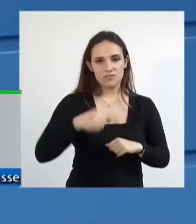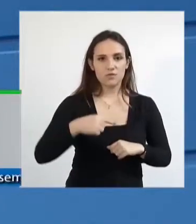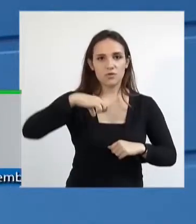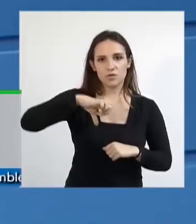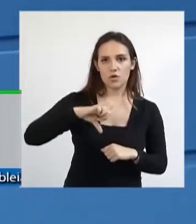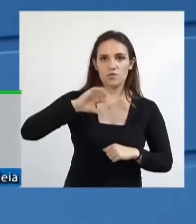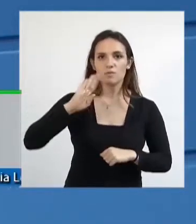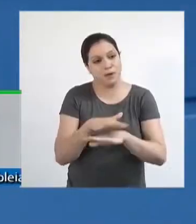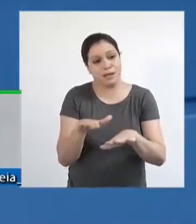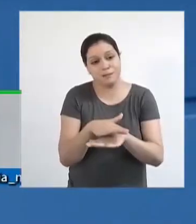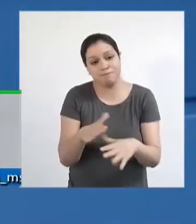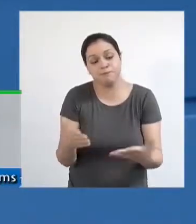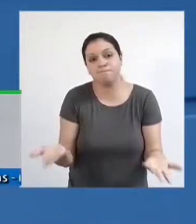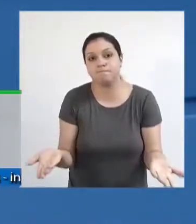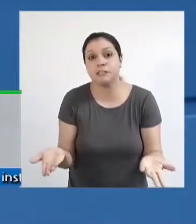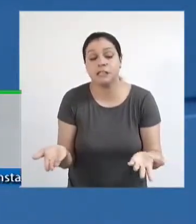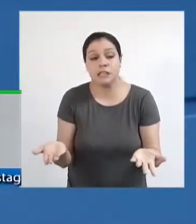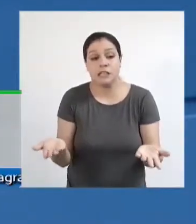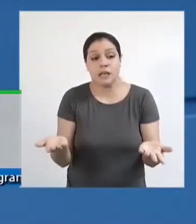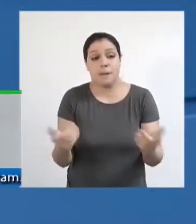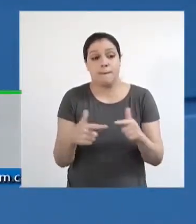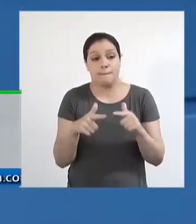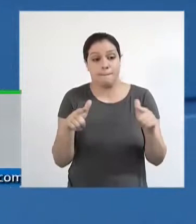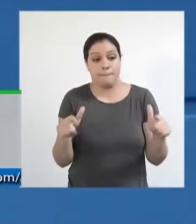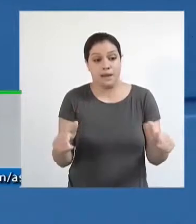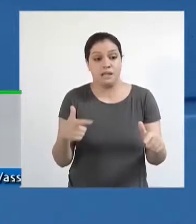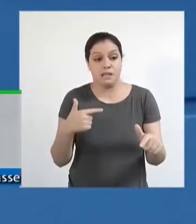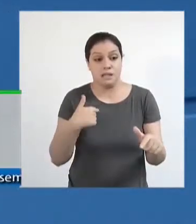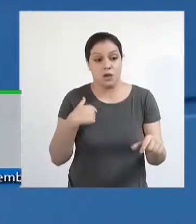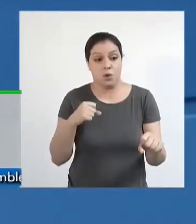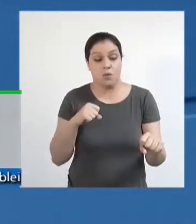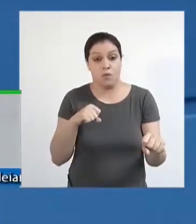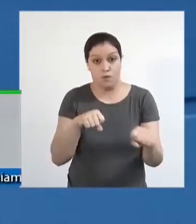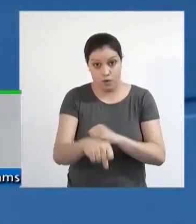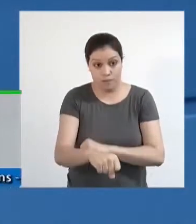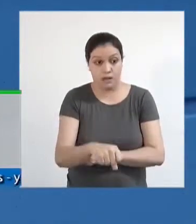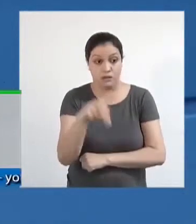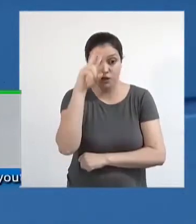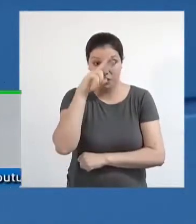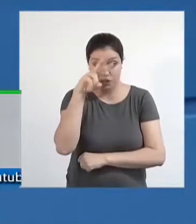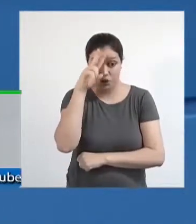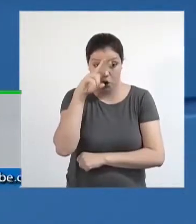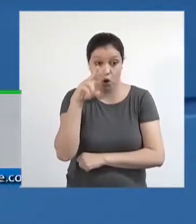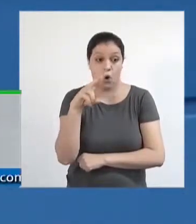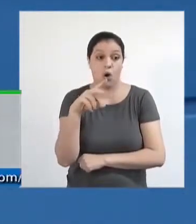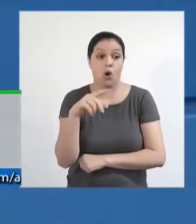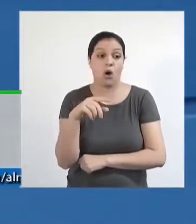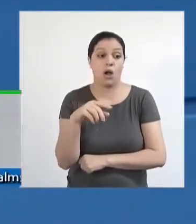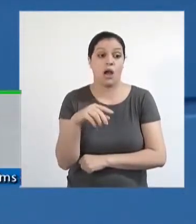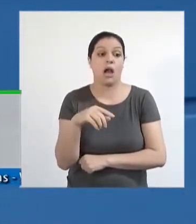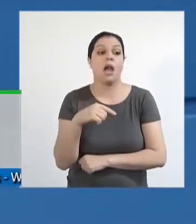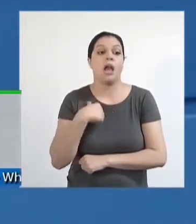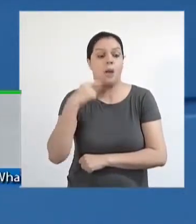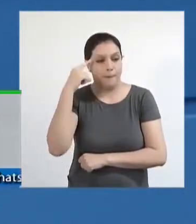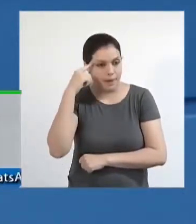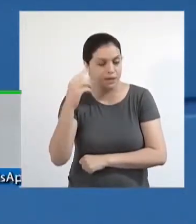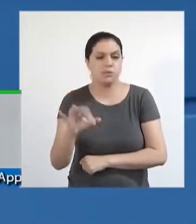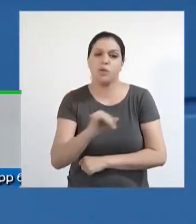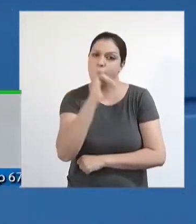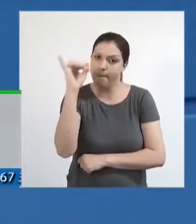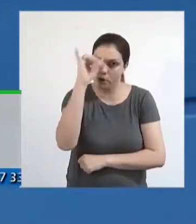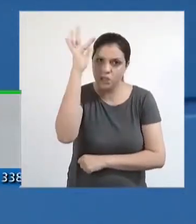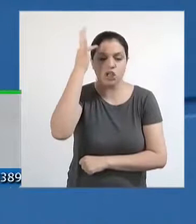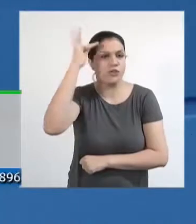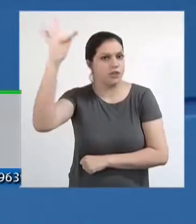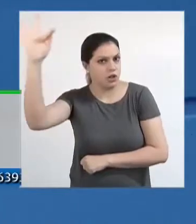da educação e do PAC. Eu, na qualidade, sou formado em História, professor, acho muito bom que tenha filósofo de esquerda, filósofo de